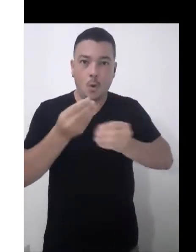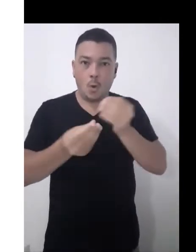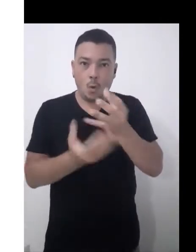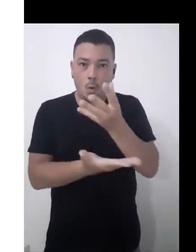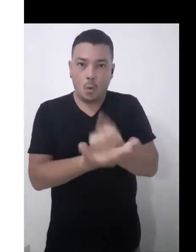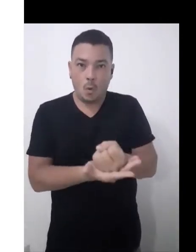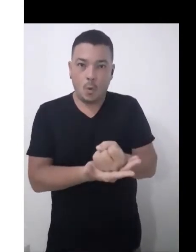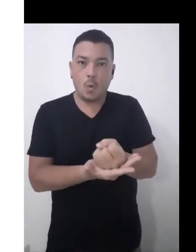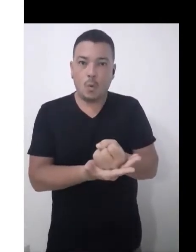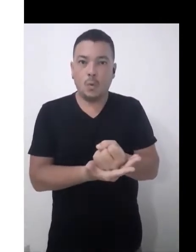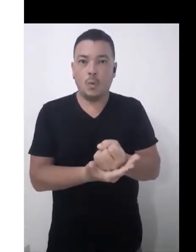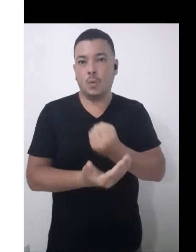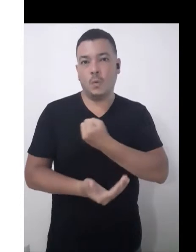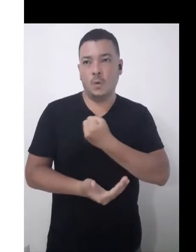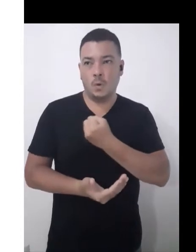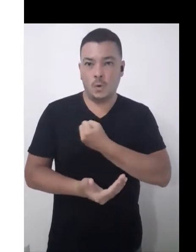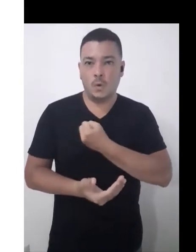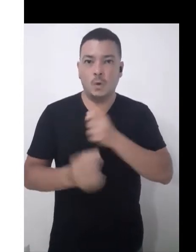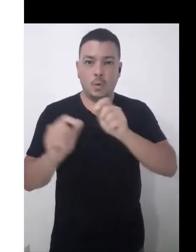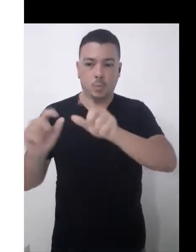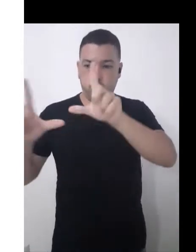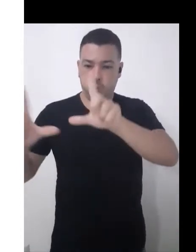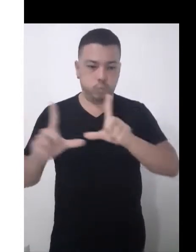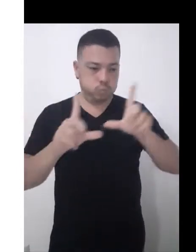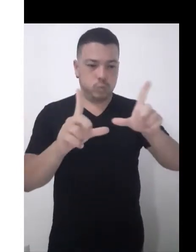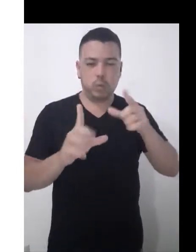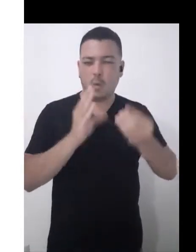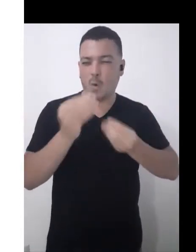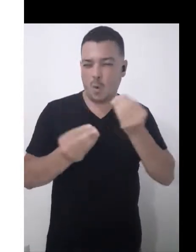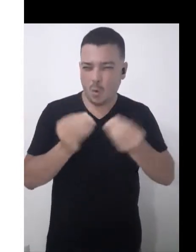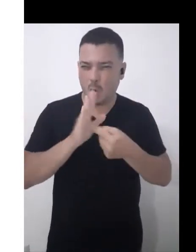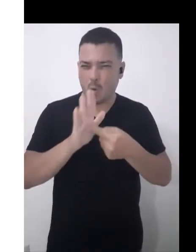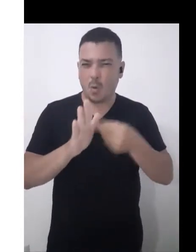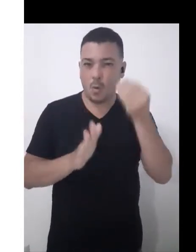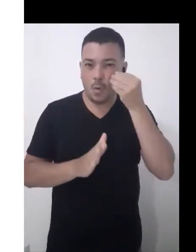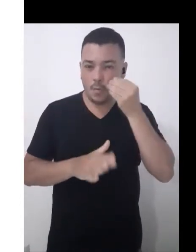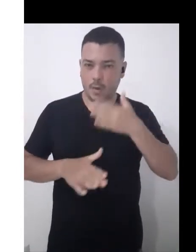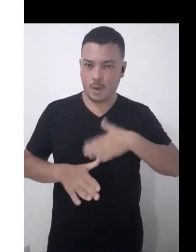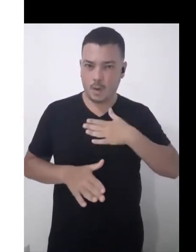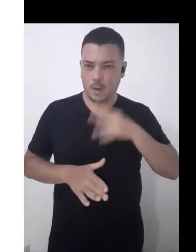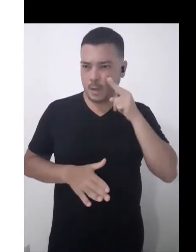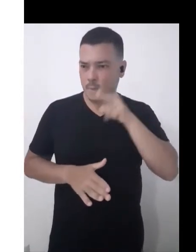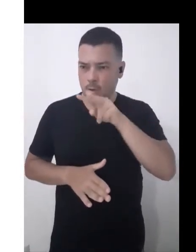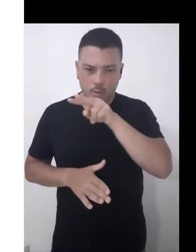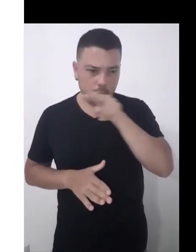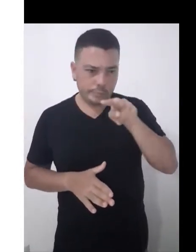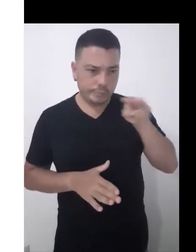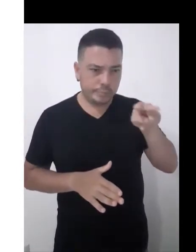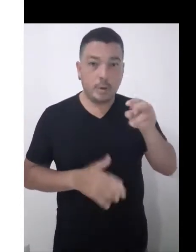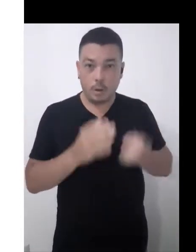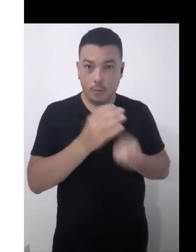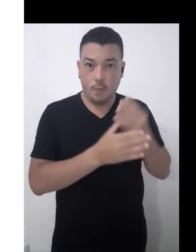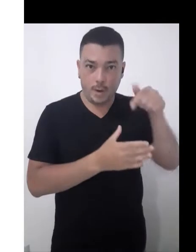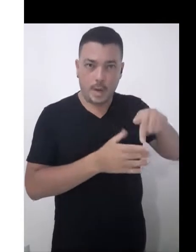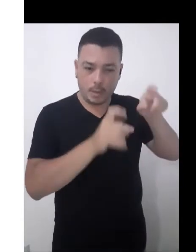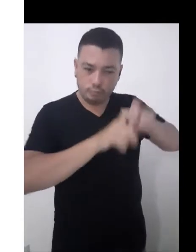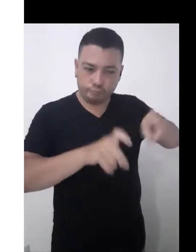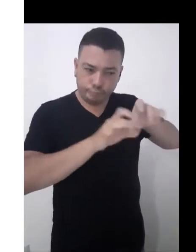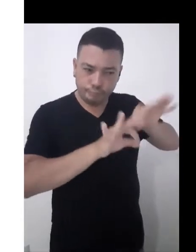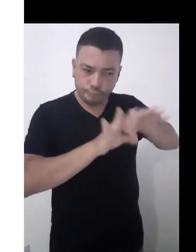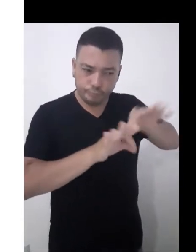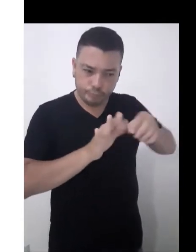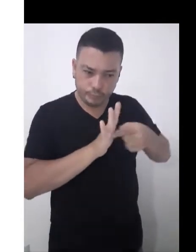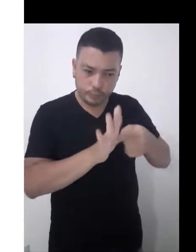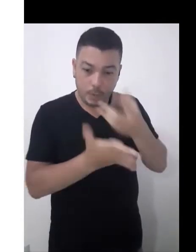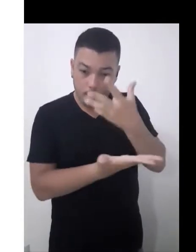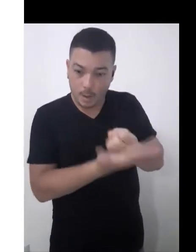propriamente dita, embora eu tenha mostrado as telas, vamos seguir um passo a passo aqui numa máquina virtual. Vou criar uma máquina virtual aqui e instalar o